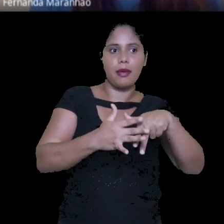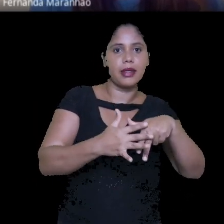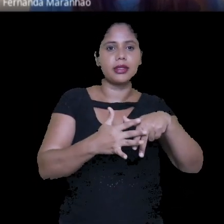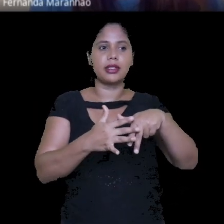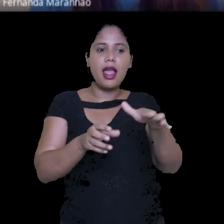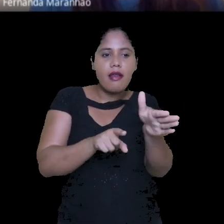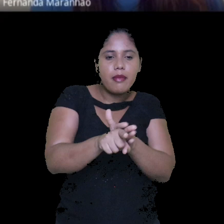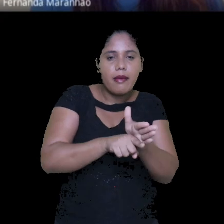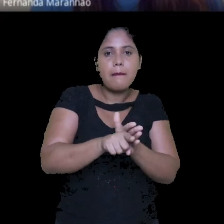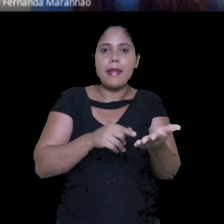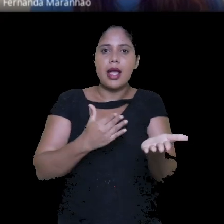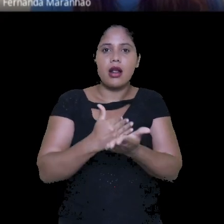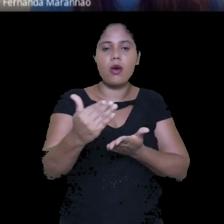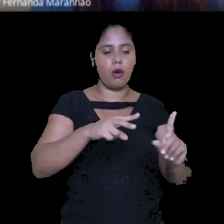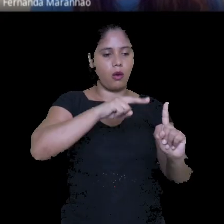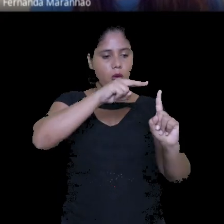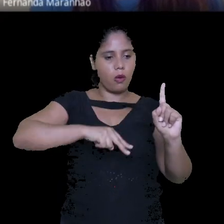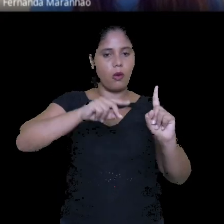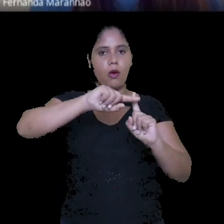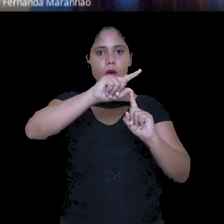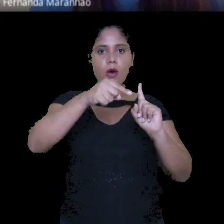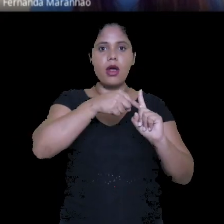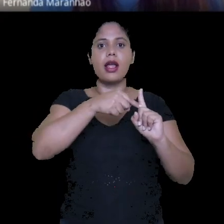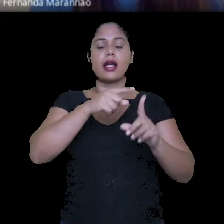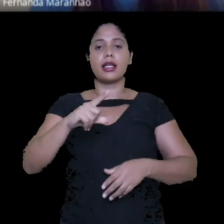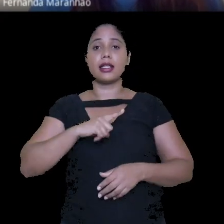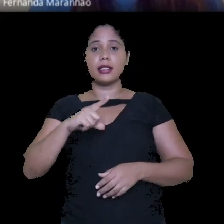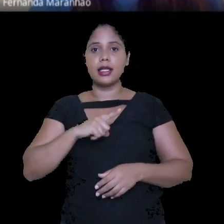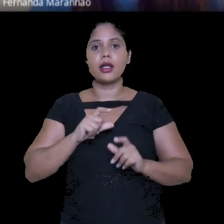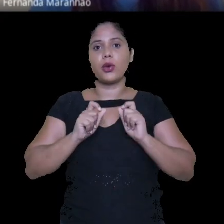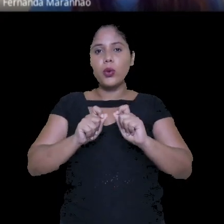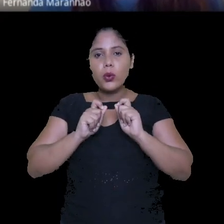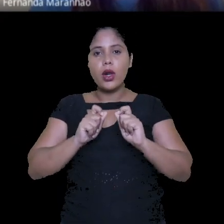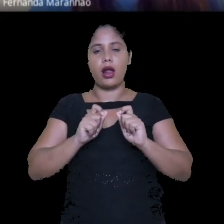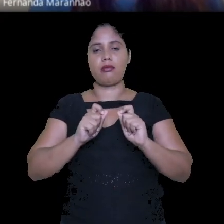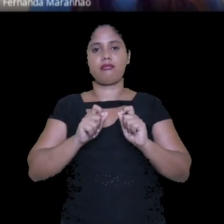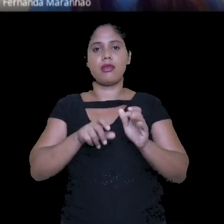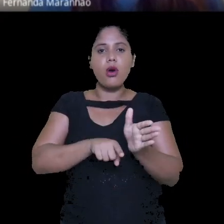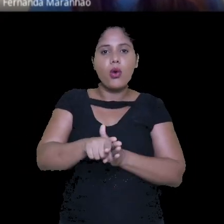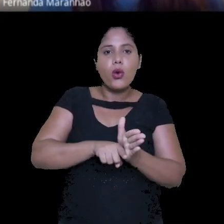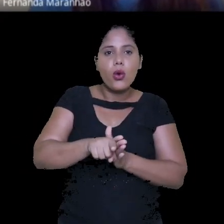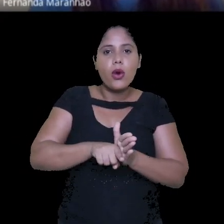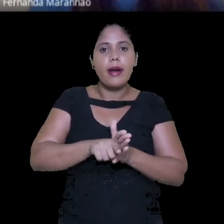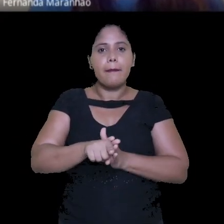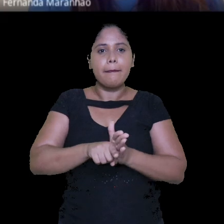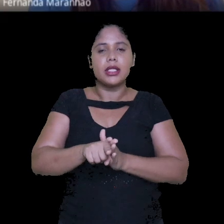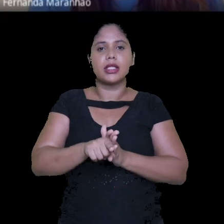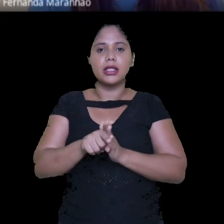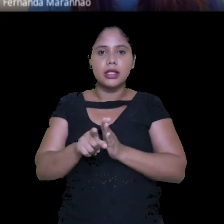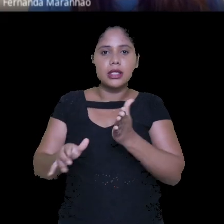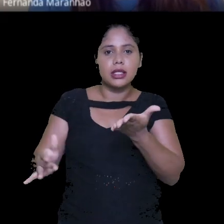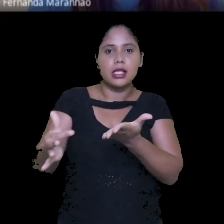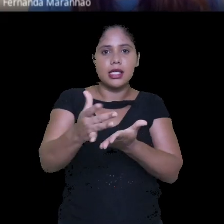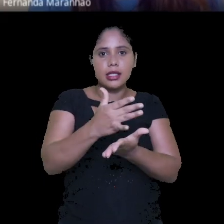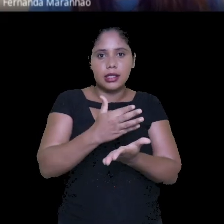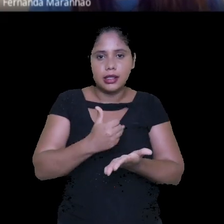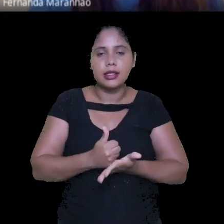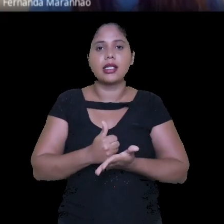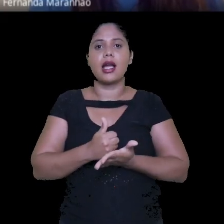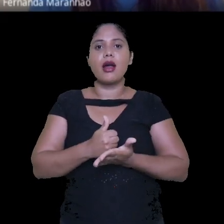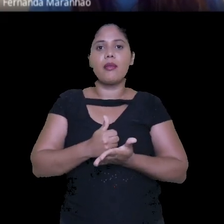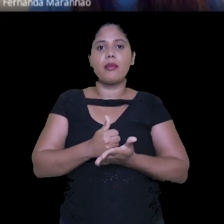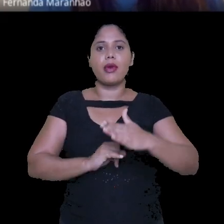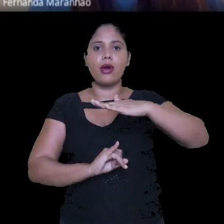exame físico inclui a aferição da pressão arterial, e uma pressão arterial média, fazendo aferição nos braços direito e